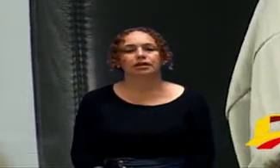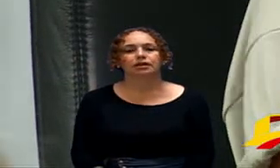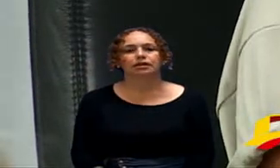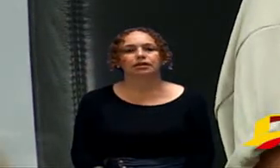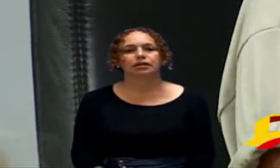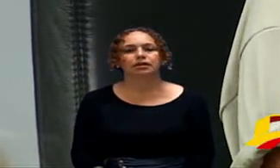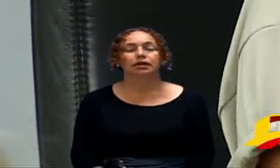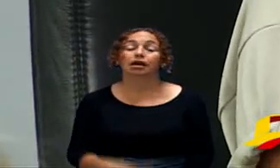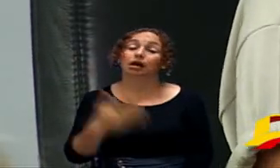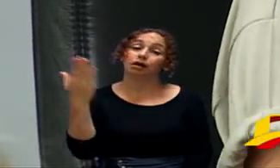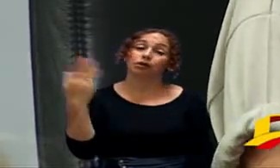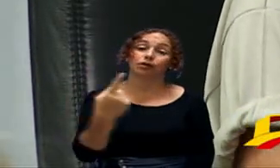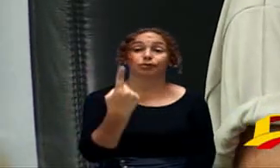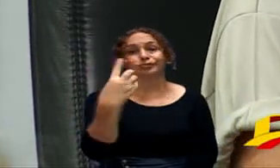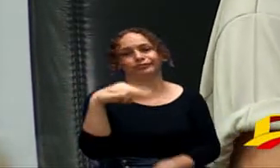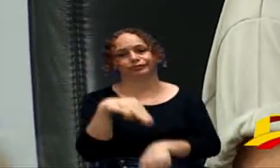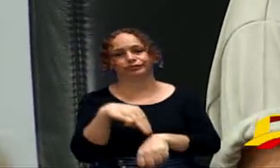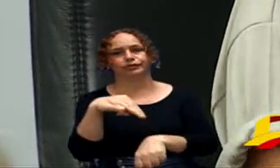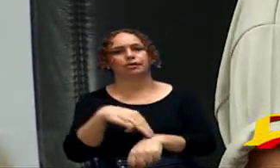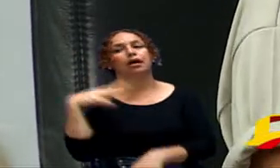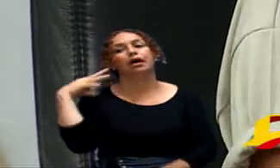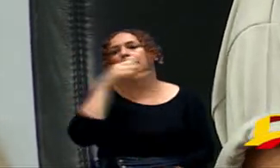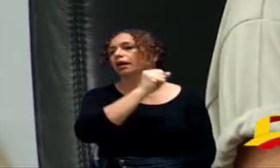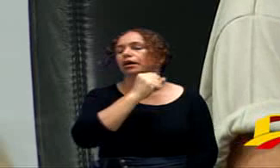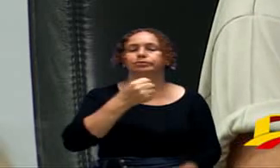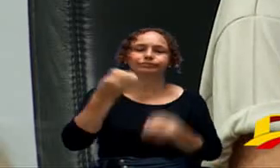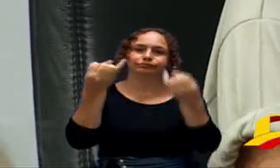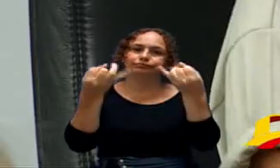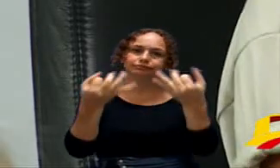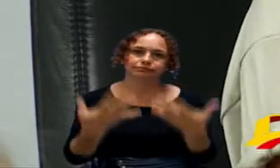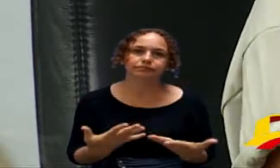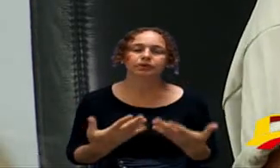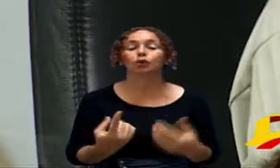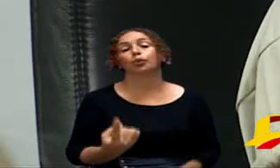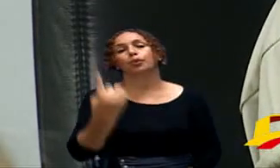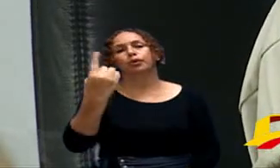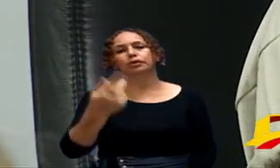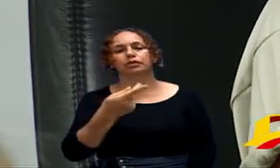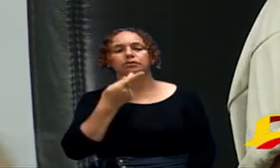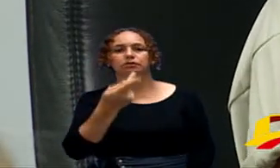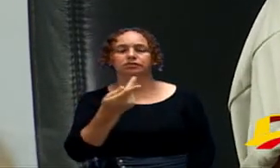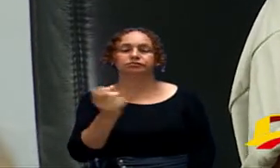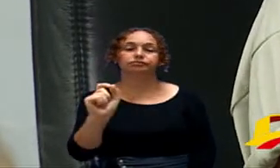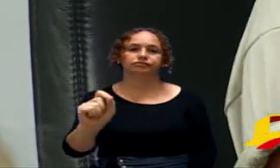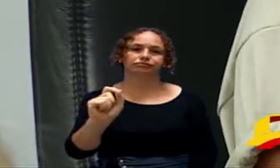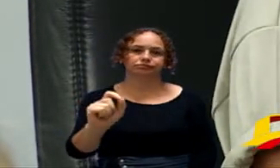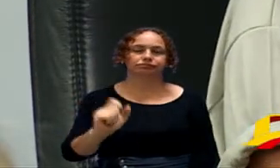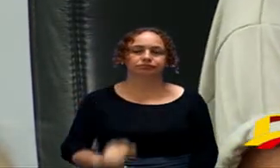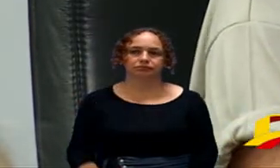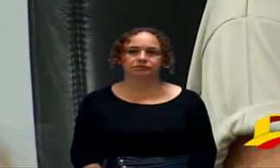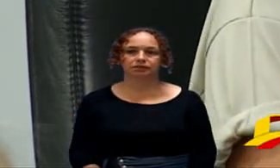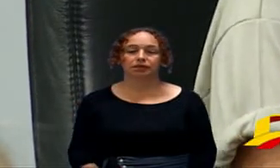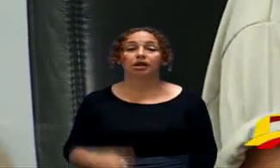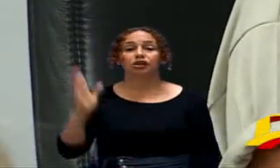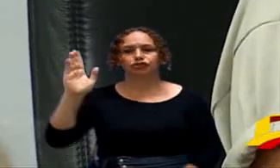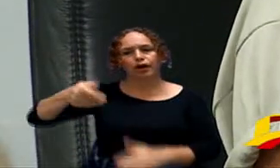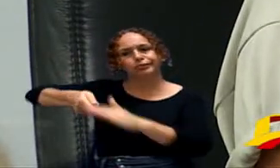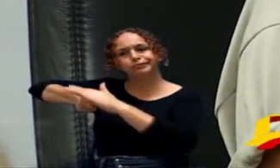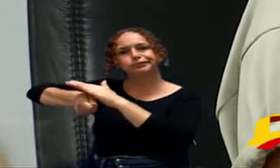Agora, em um minuto, é muito rápido, só a única coisa que eu posso falar é que, sim, foi investido...